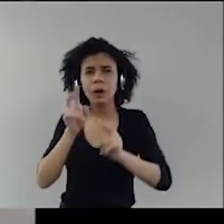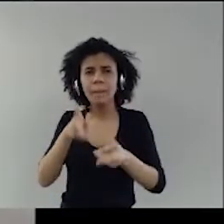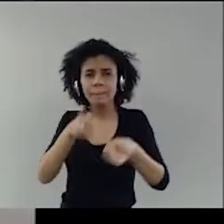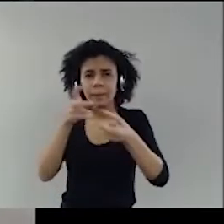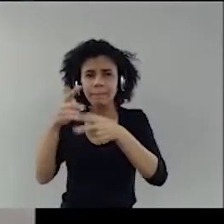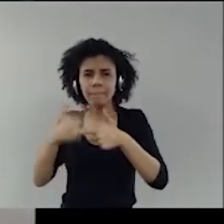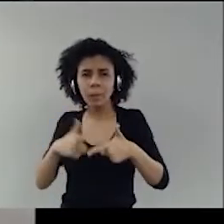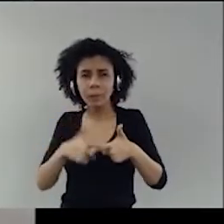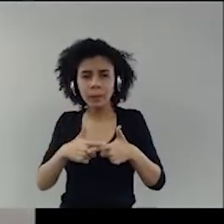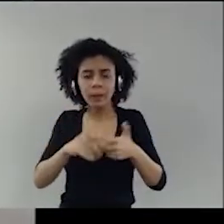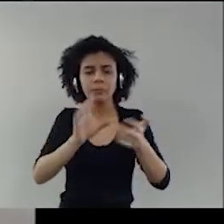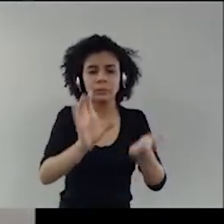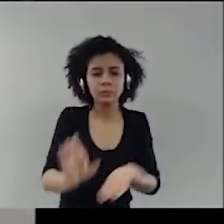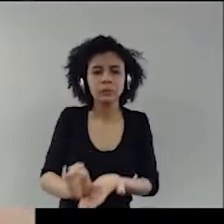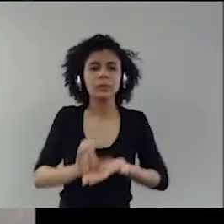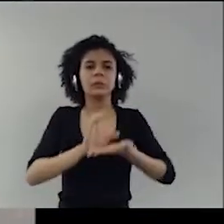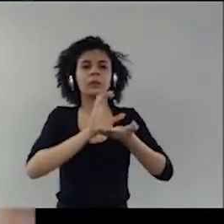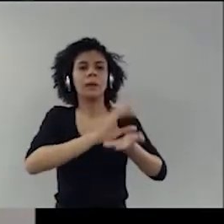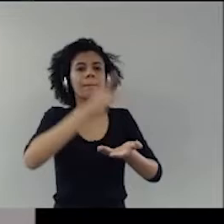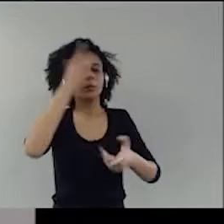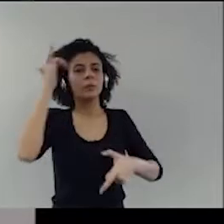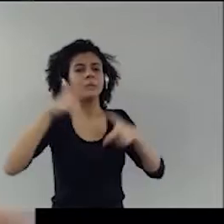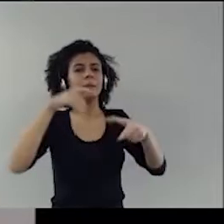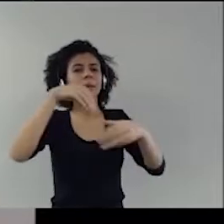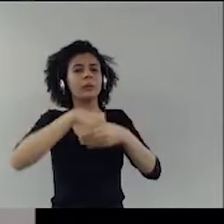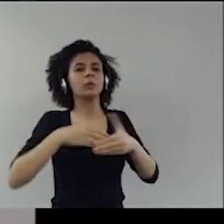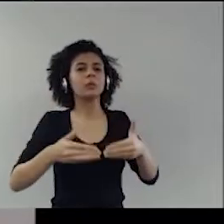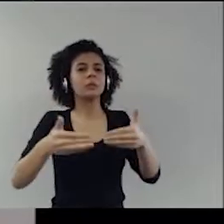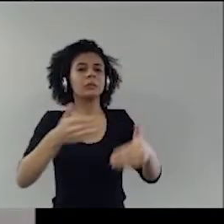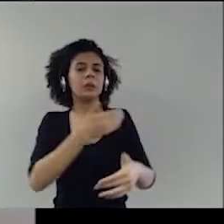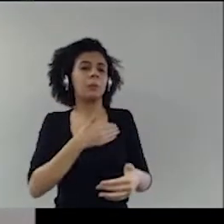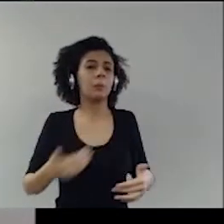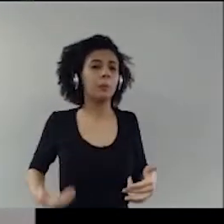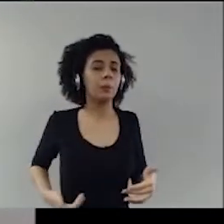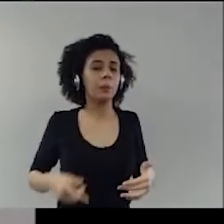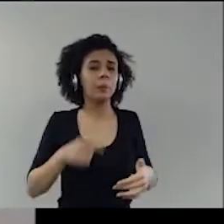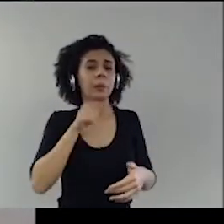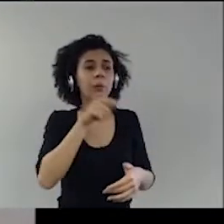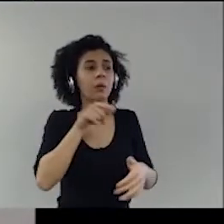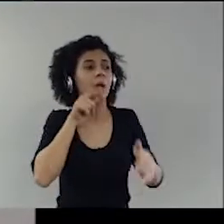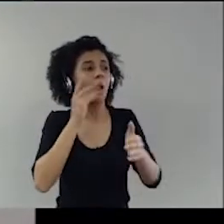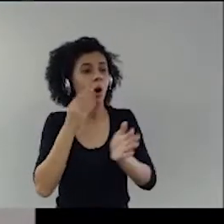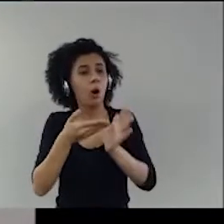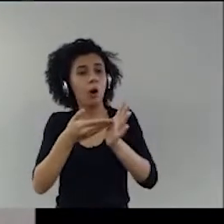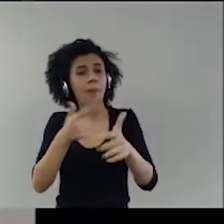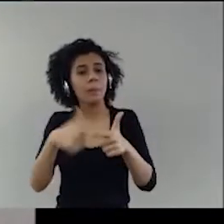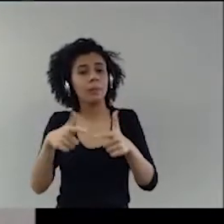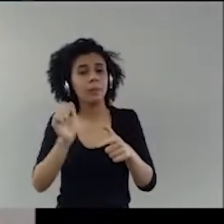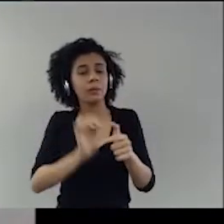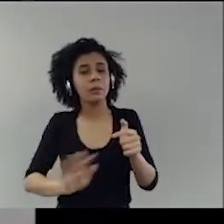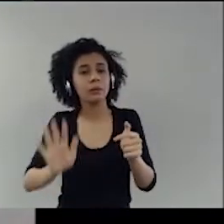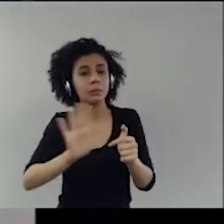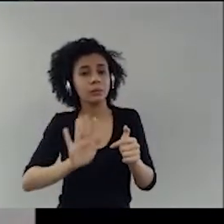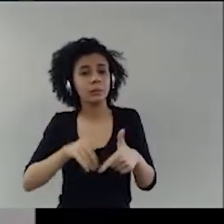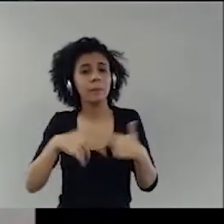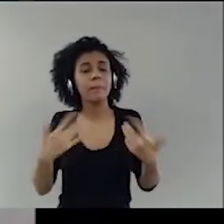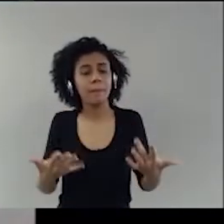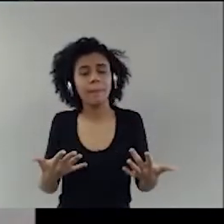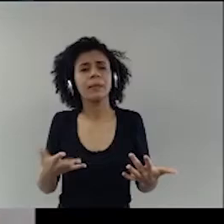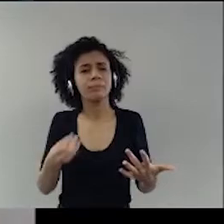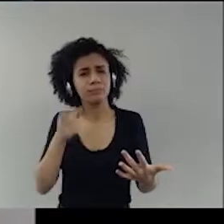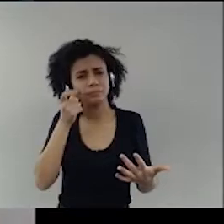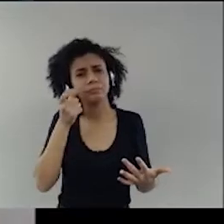leva para o membro do Ministério Público essa informação, essa posição nacional. E é